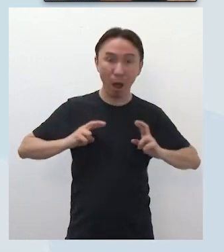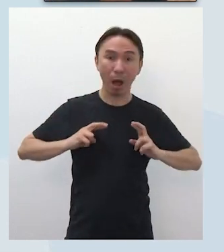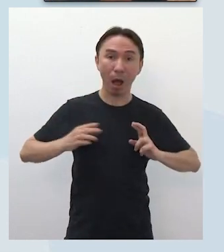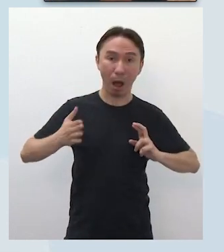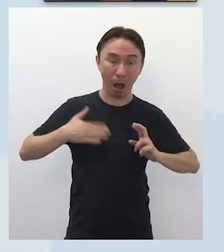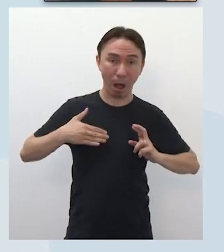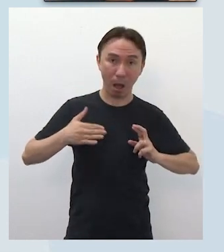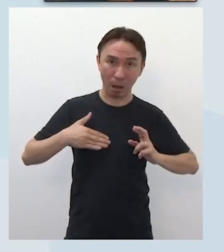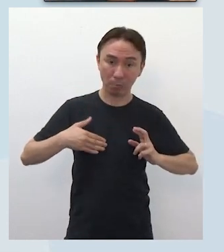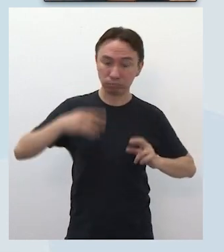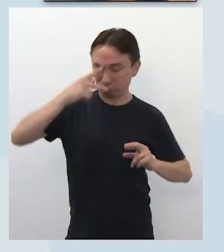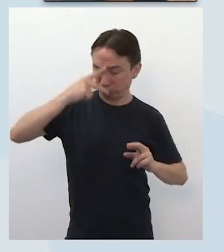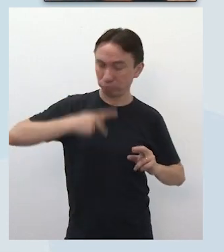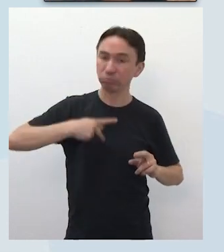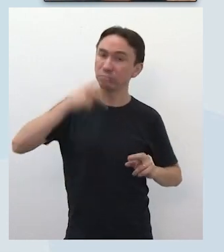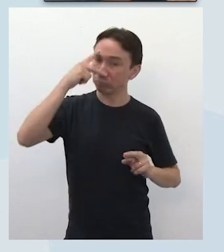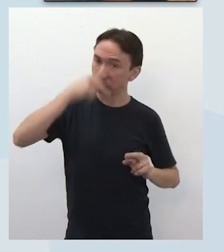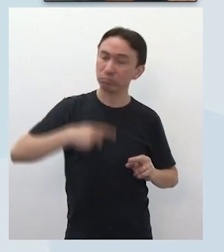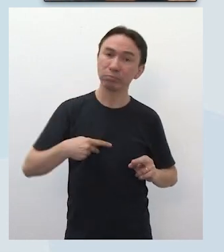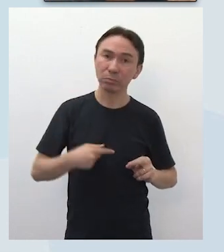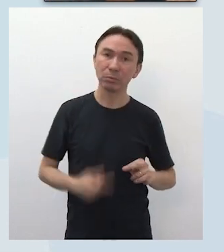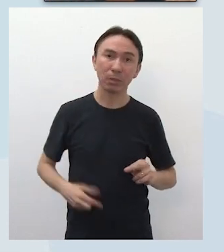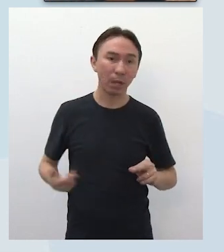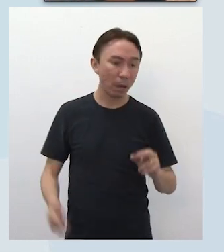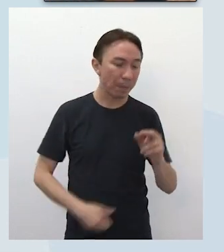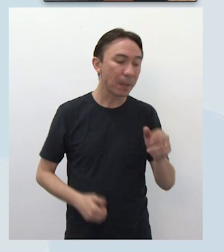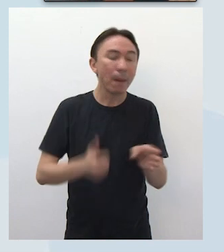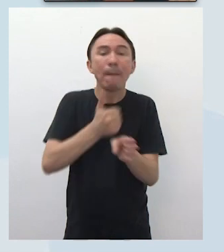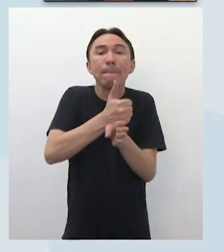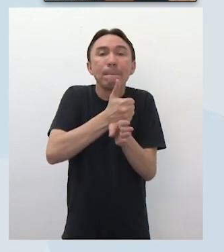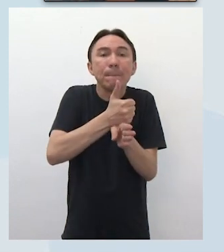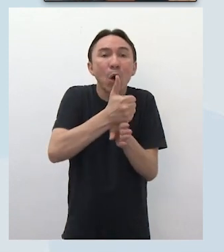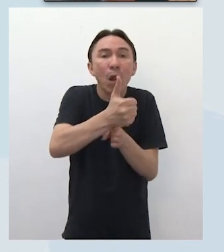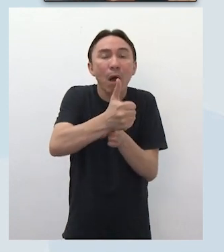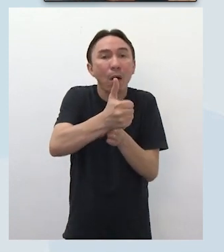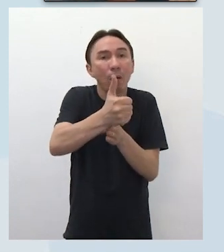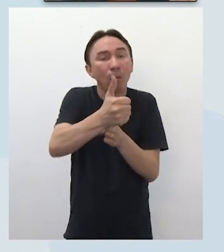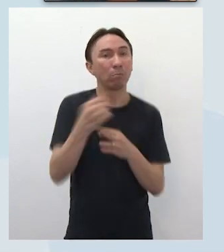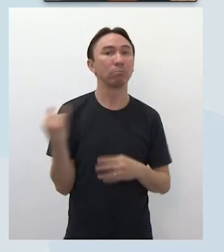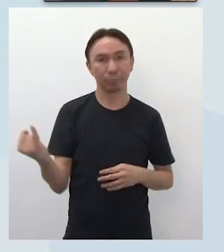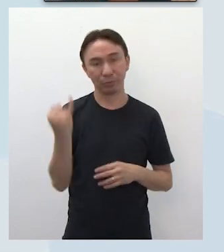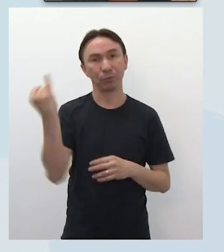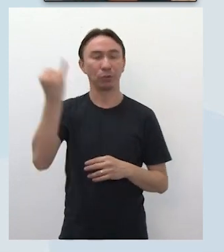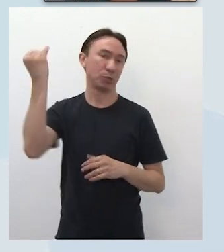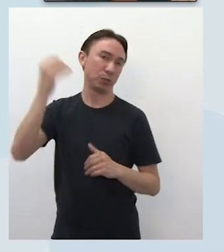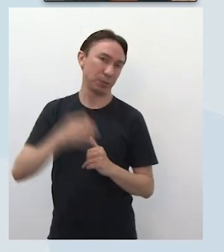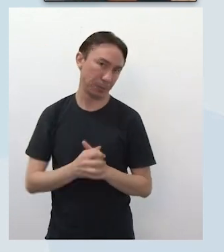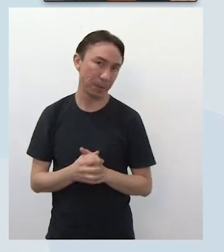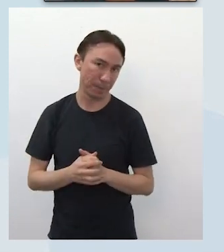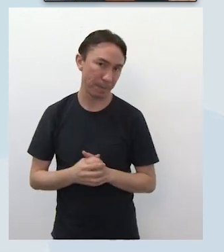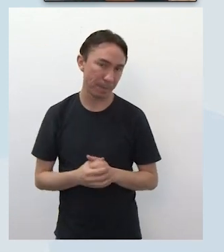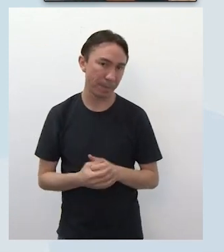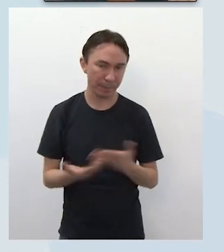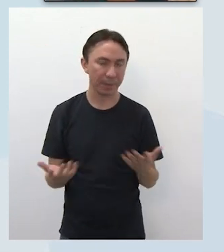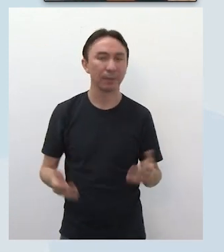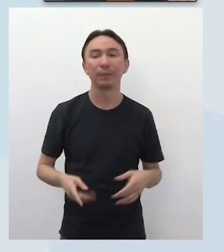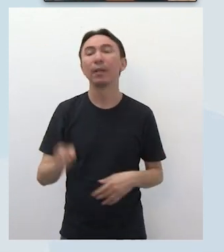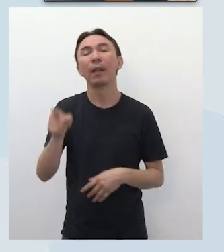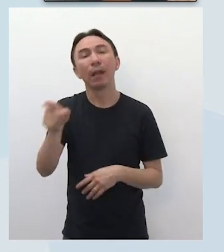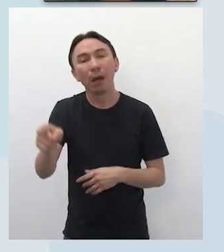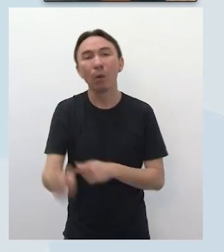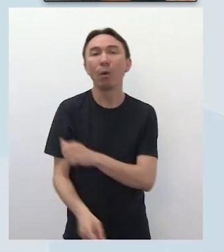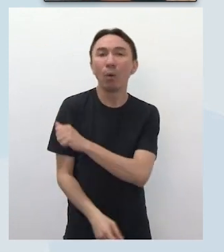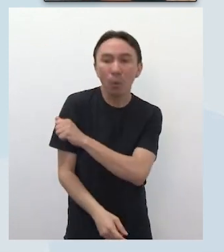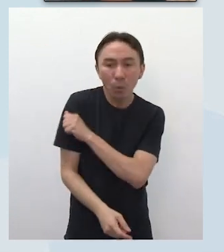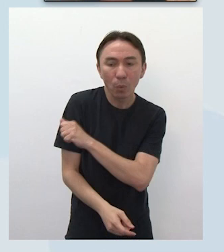aí, colegas, até o conteúdo dos elogios que a gente faz para os nossos estudantes, principalmente,